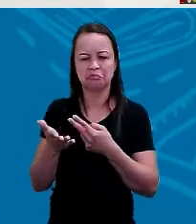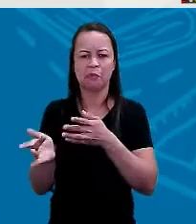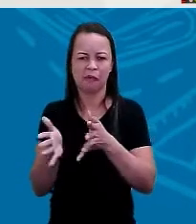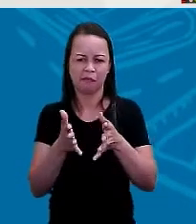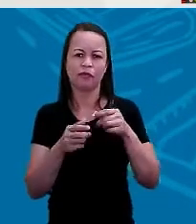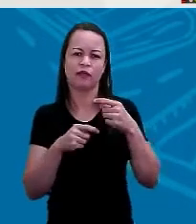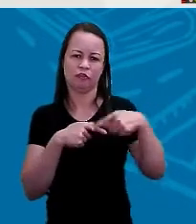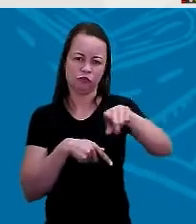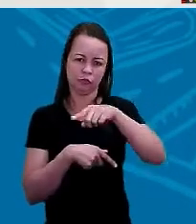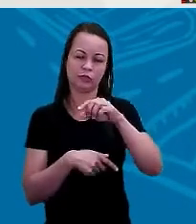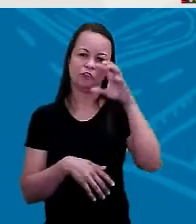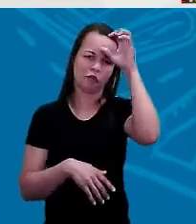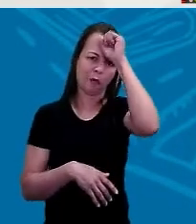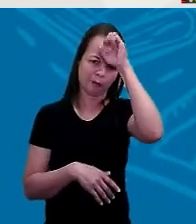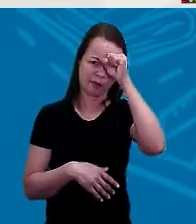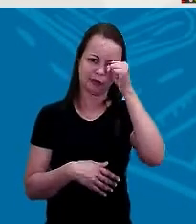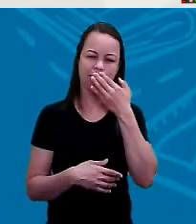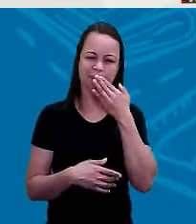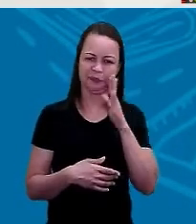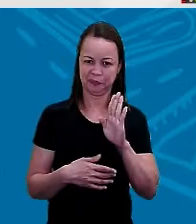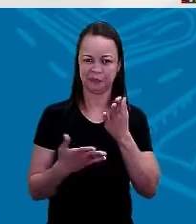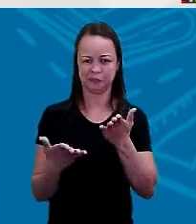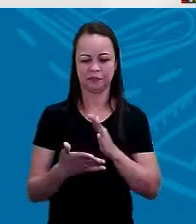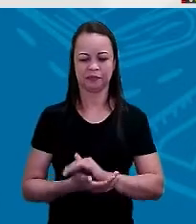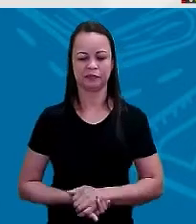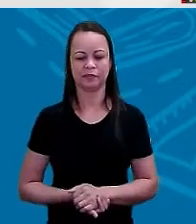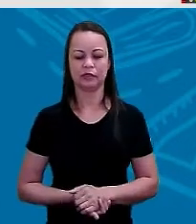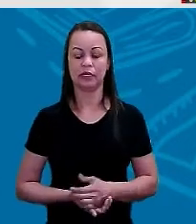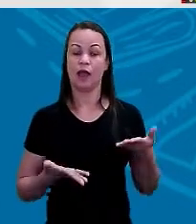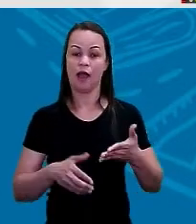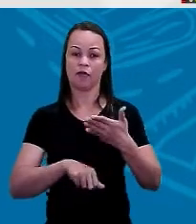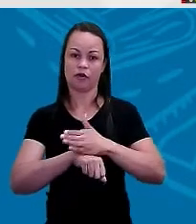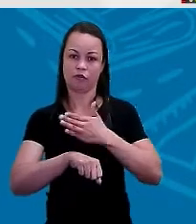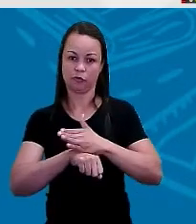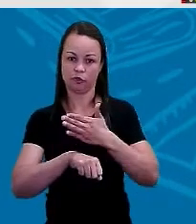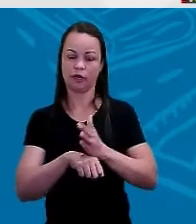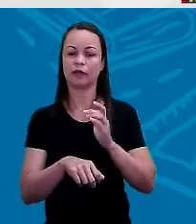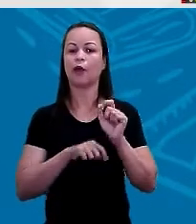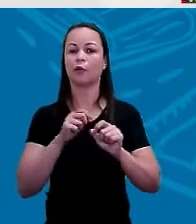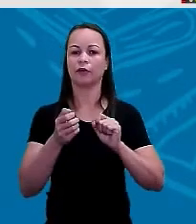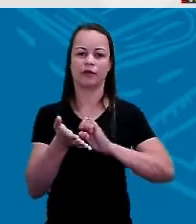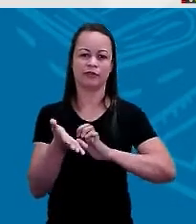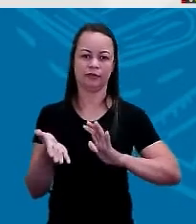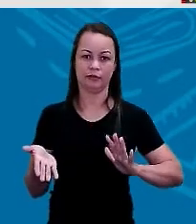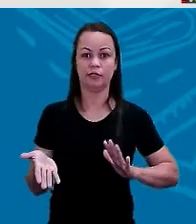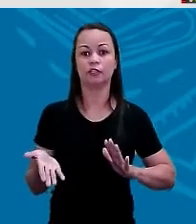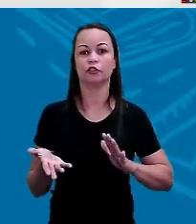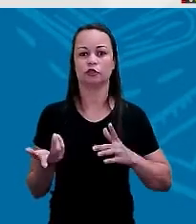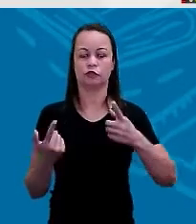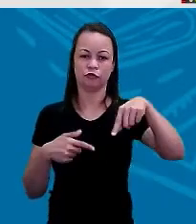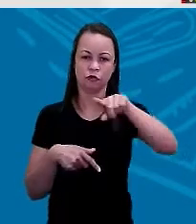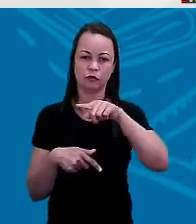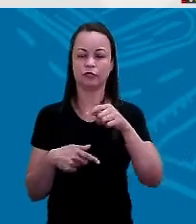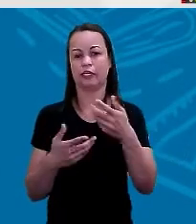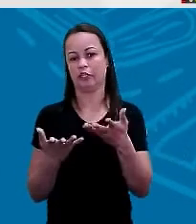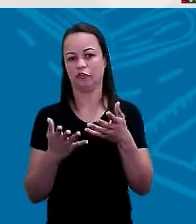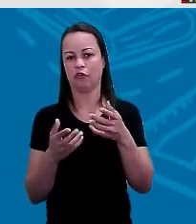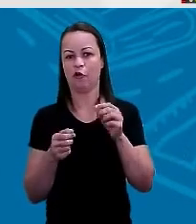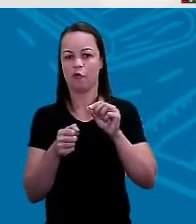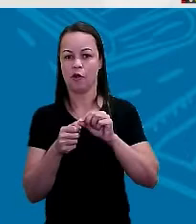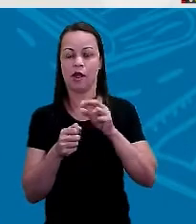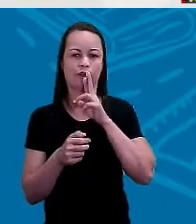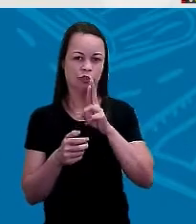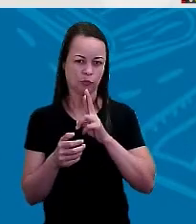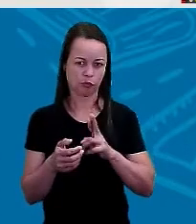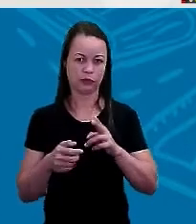prometo. Vamos agora praticar. Let's practice. A gente tem um exercise que a gente vai tentar respondê-lo em 5 minutes.